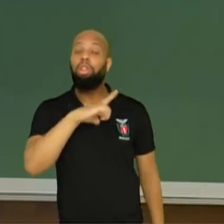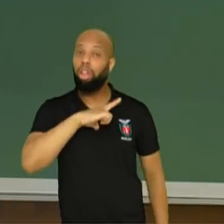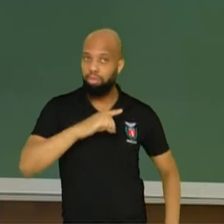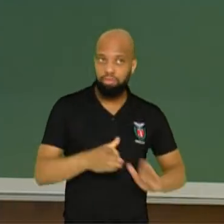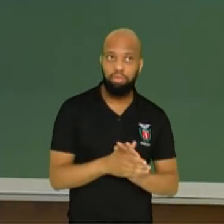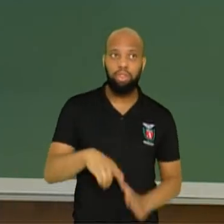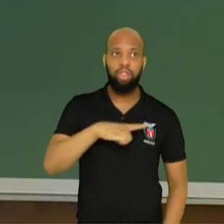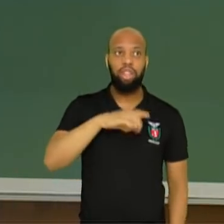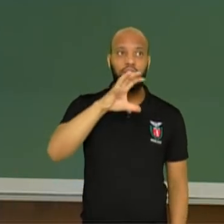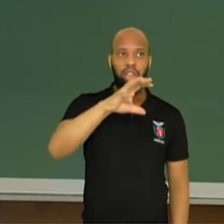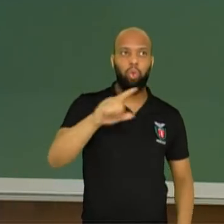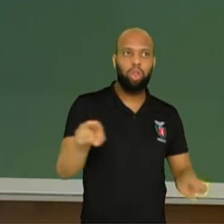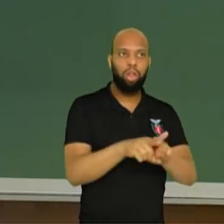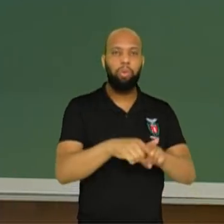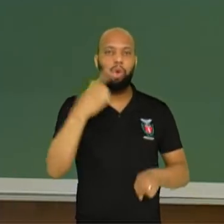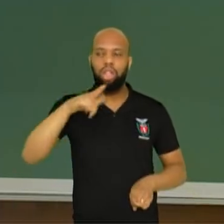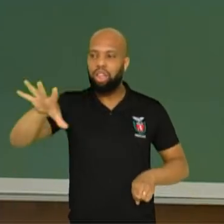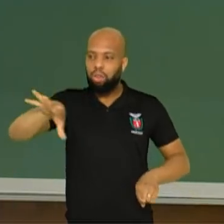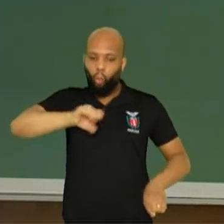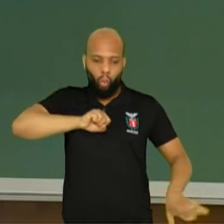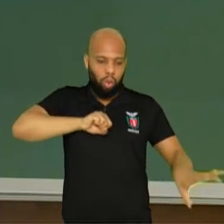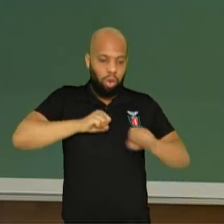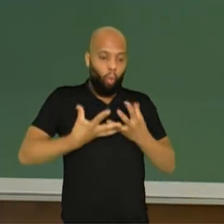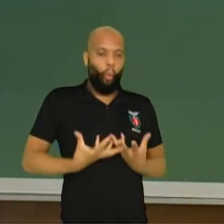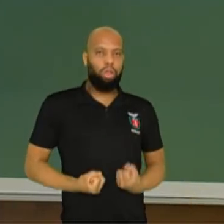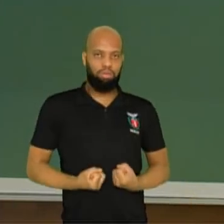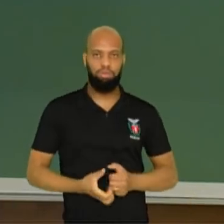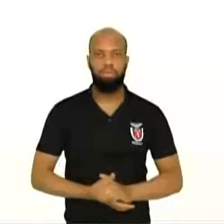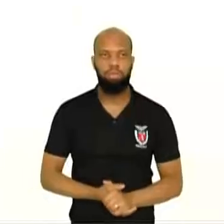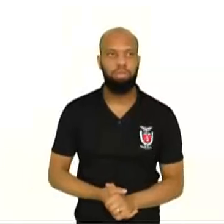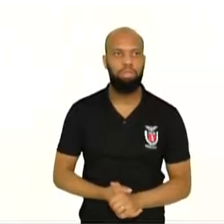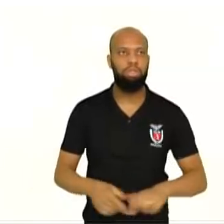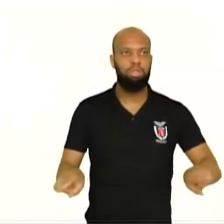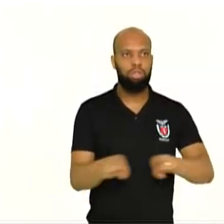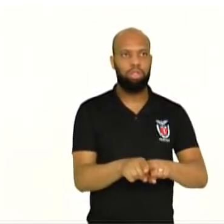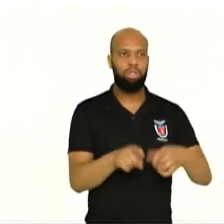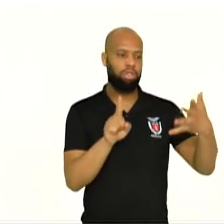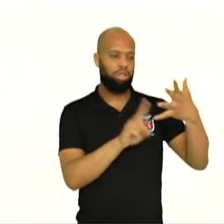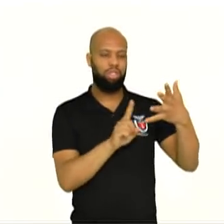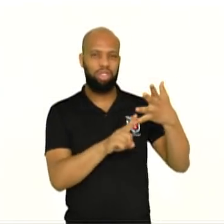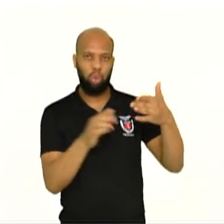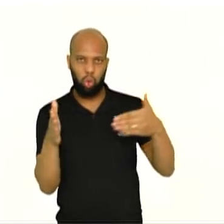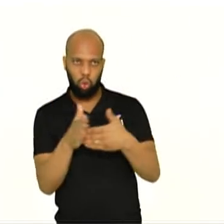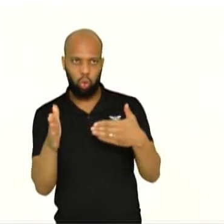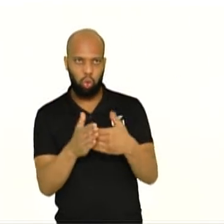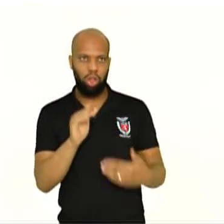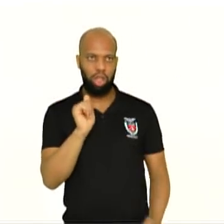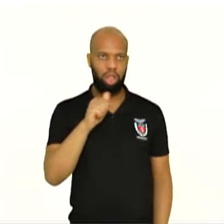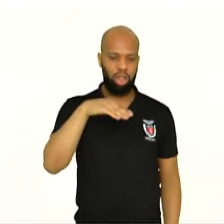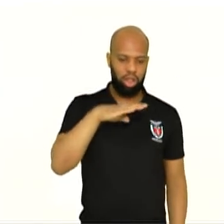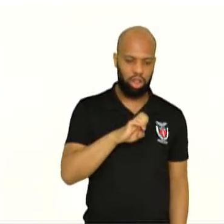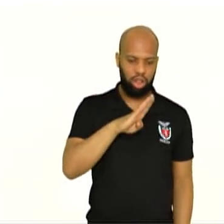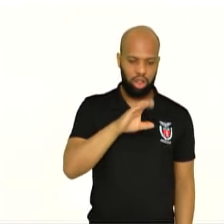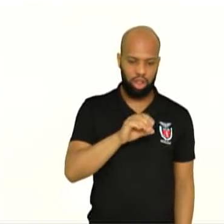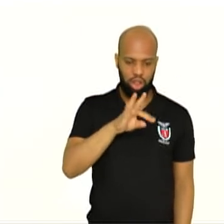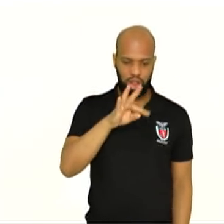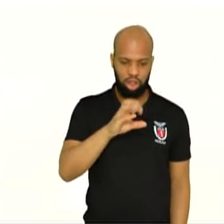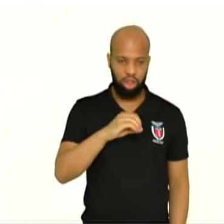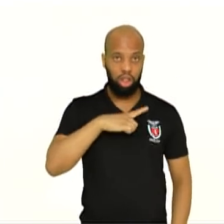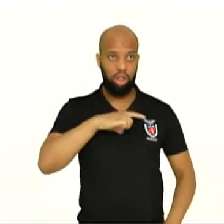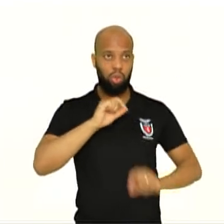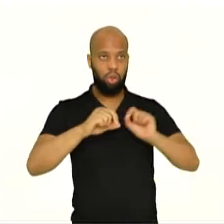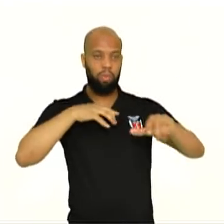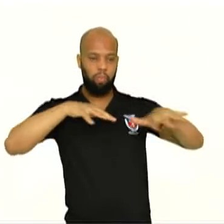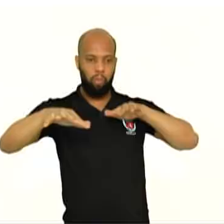ter esse flagelo que é para ajudar a absorver tudo. E o amebócito vai se movimentar e ele se movimenta através de um